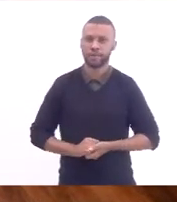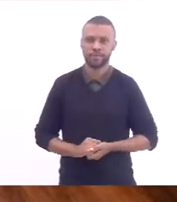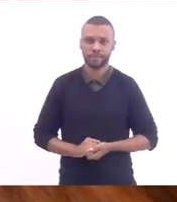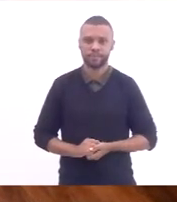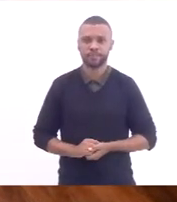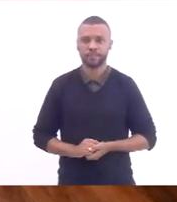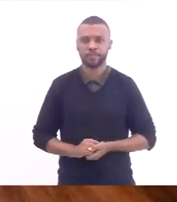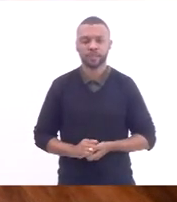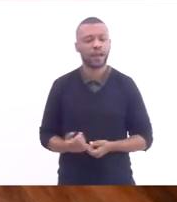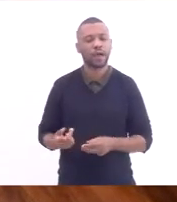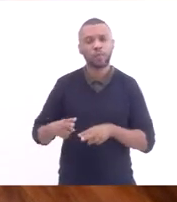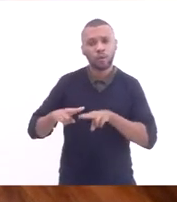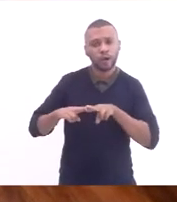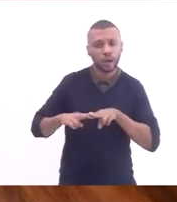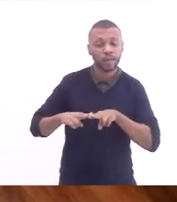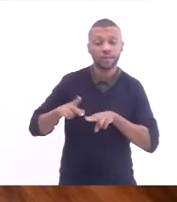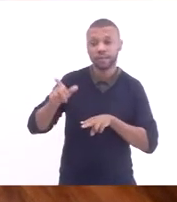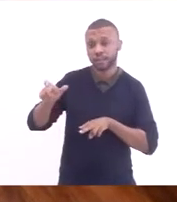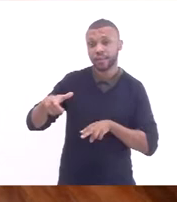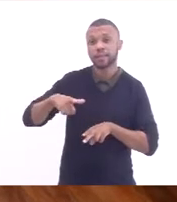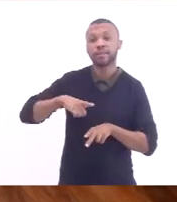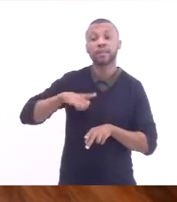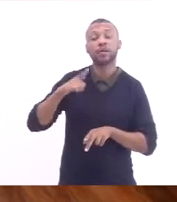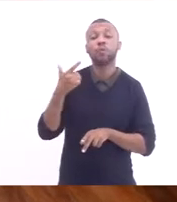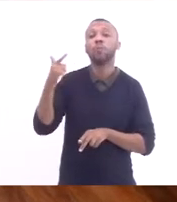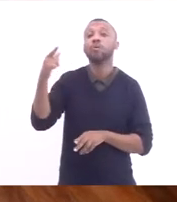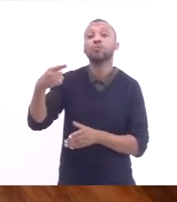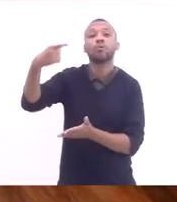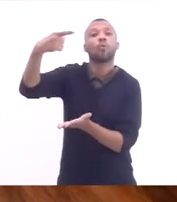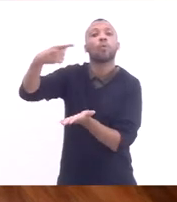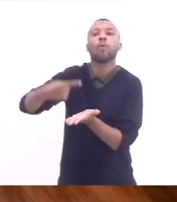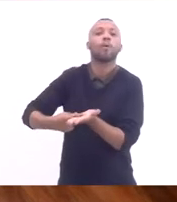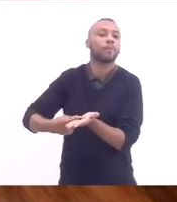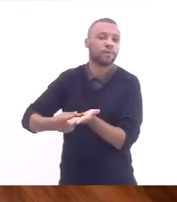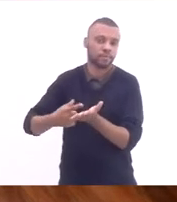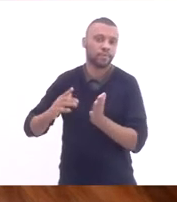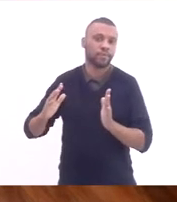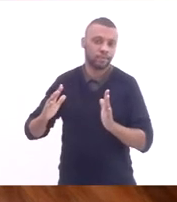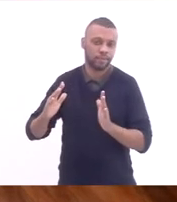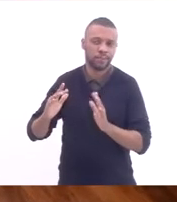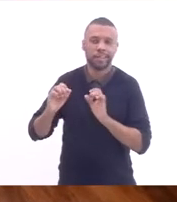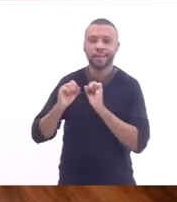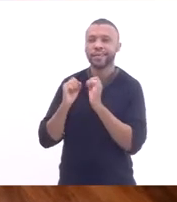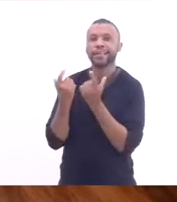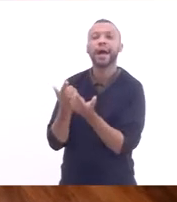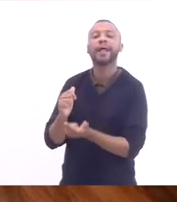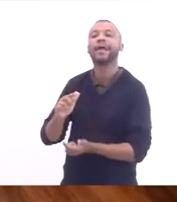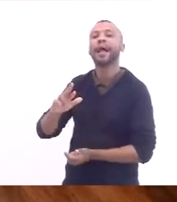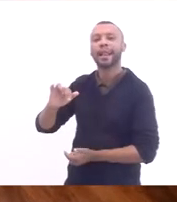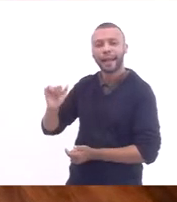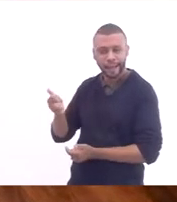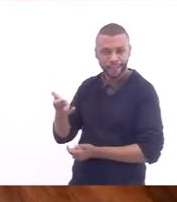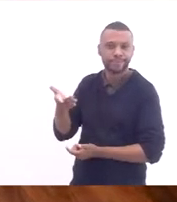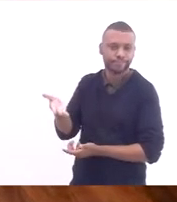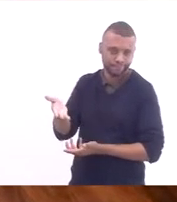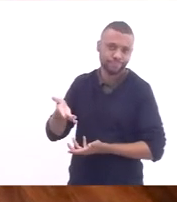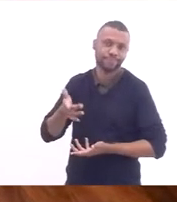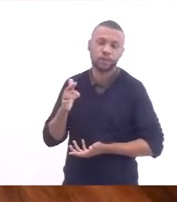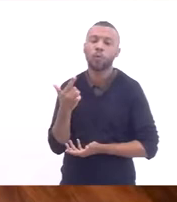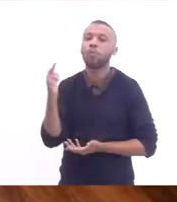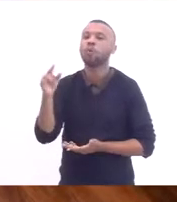que ele está com um outro compromisso aqui dentro do Parlamento.